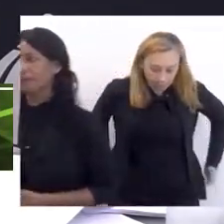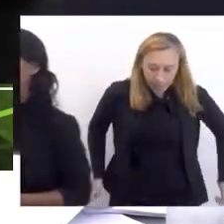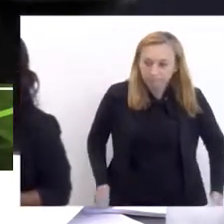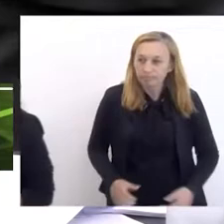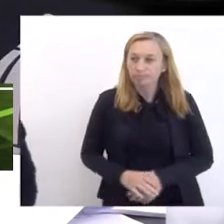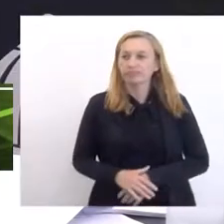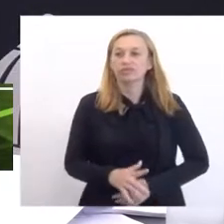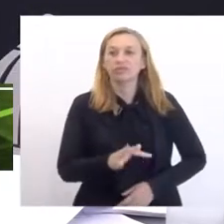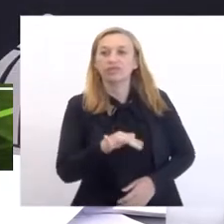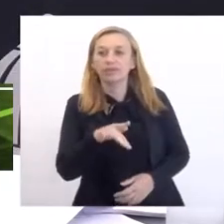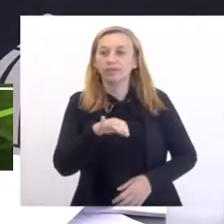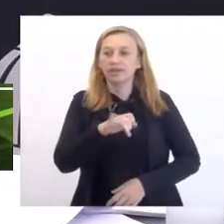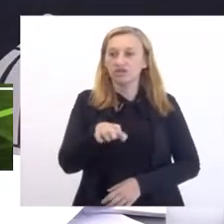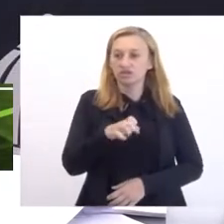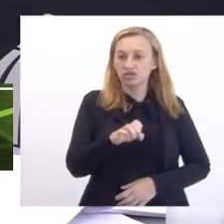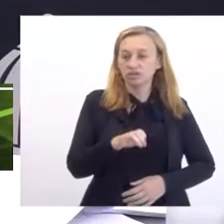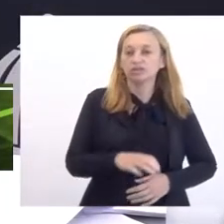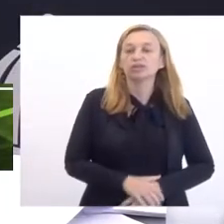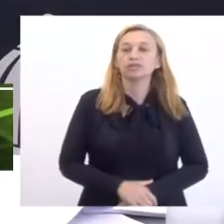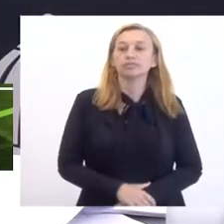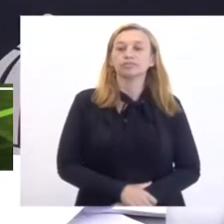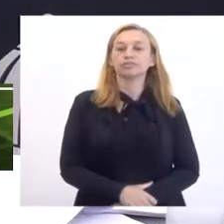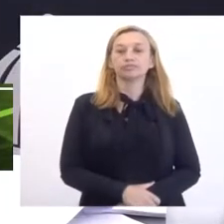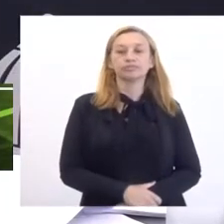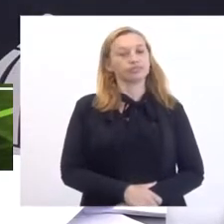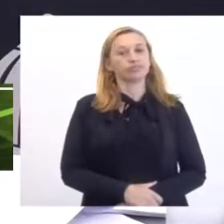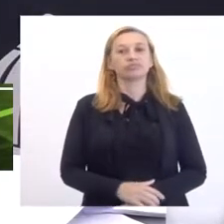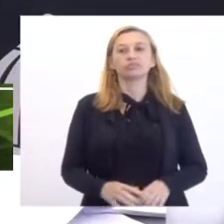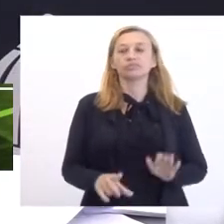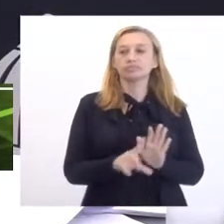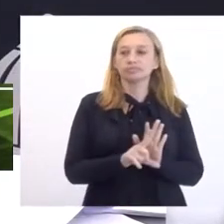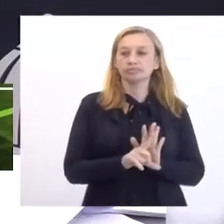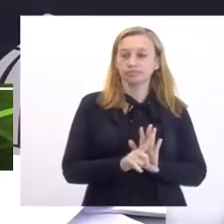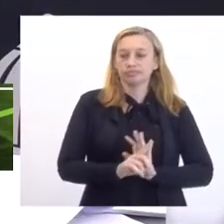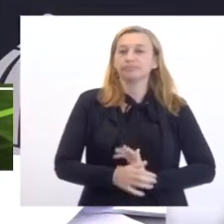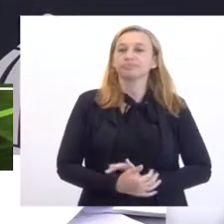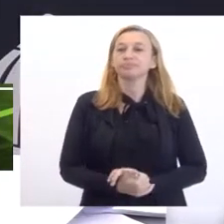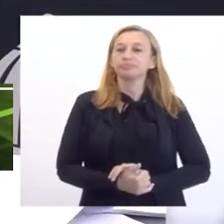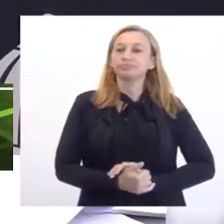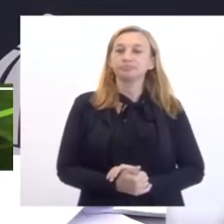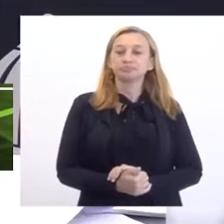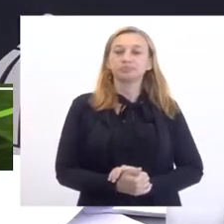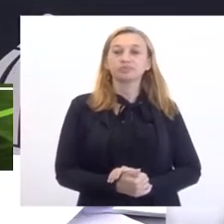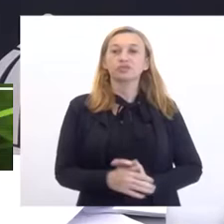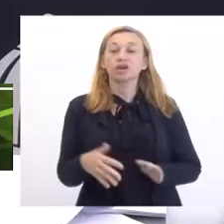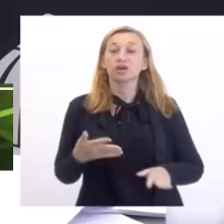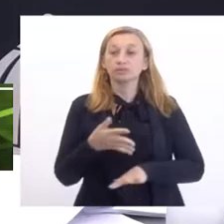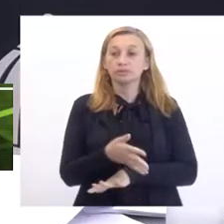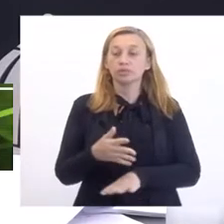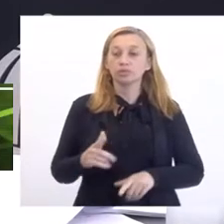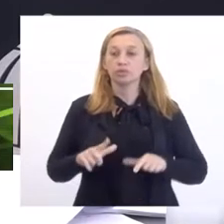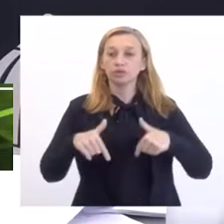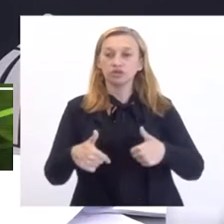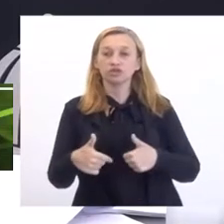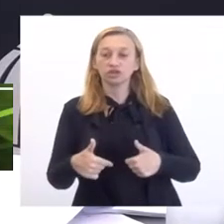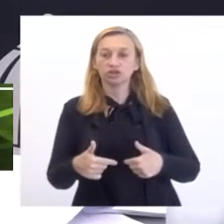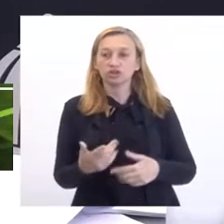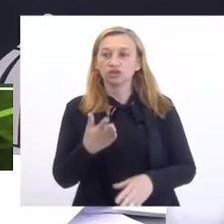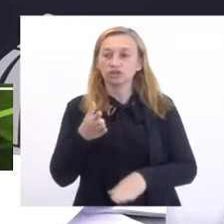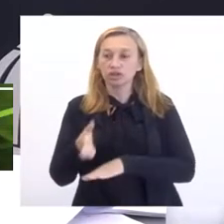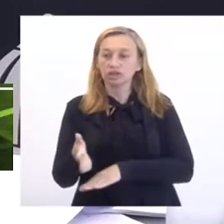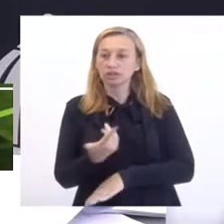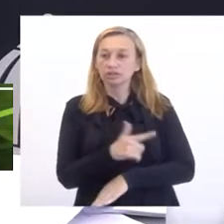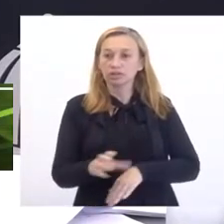Da FAPERJ especificamente, o fez por lei ordinária. Entramos com uma ação direta de